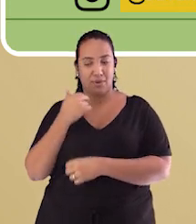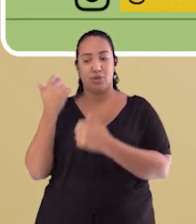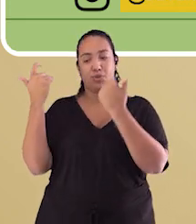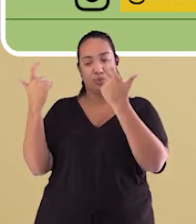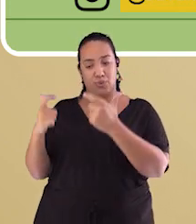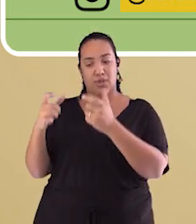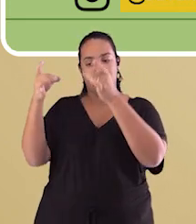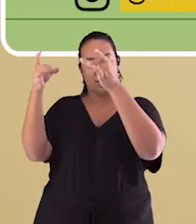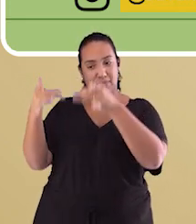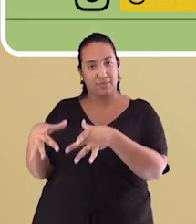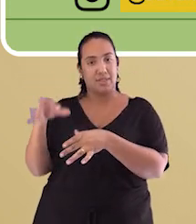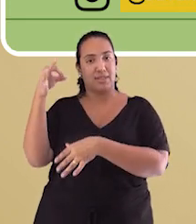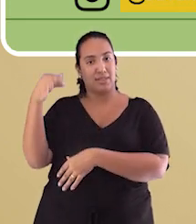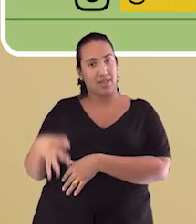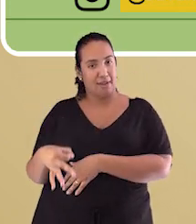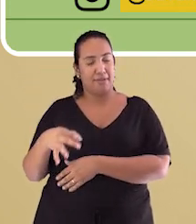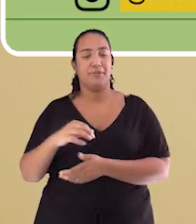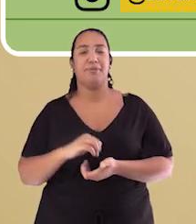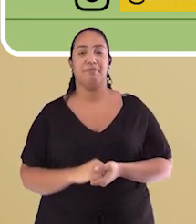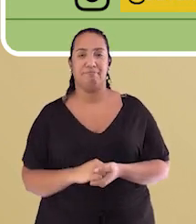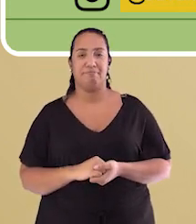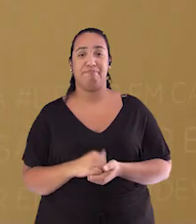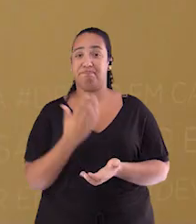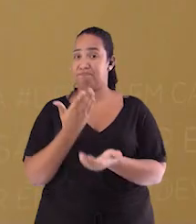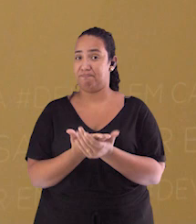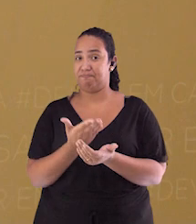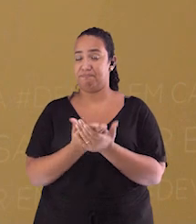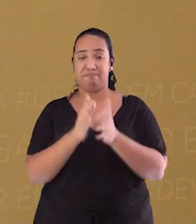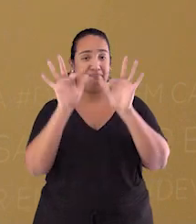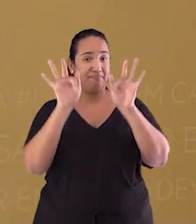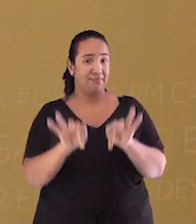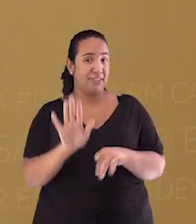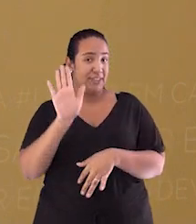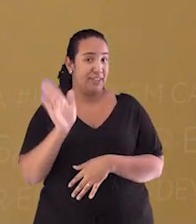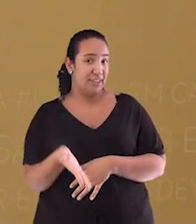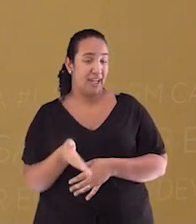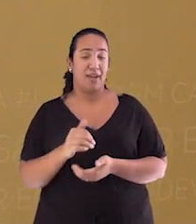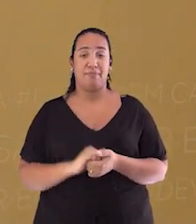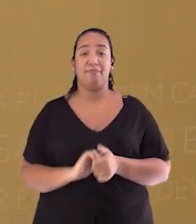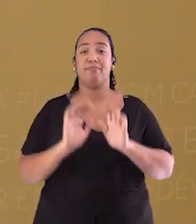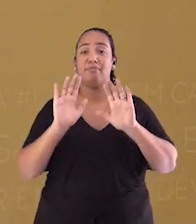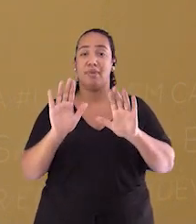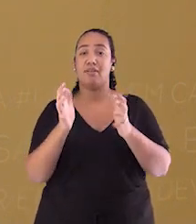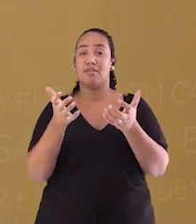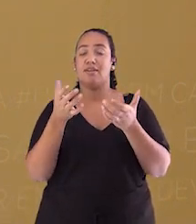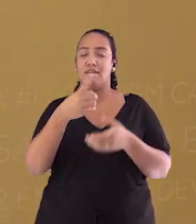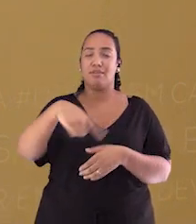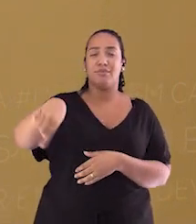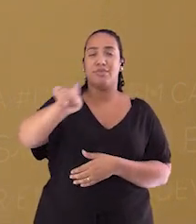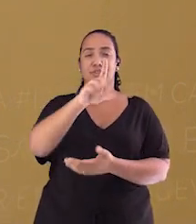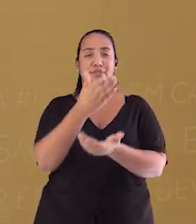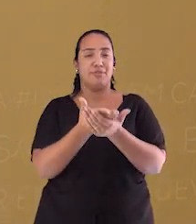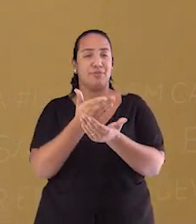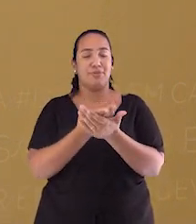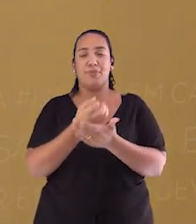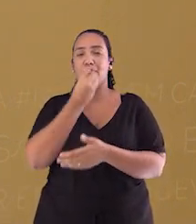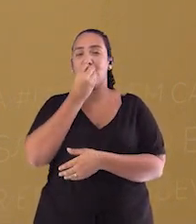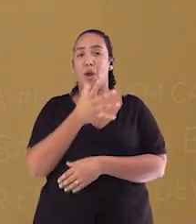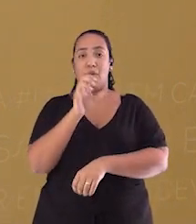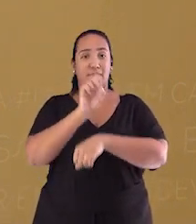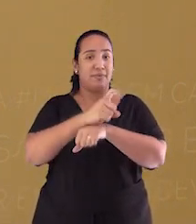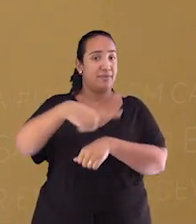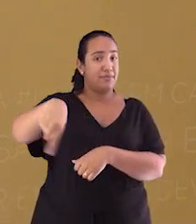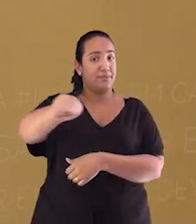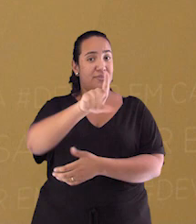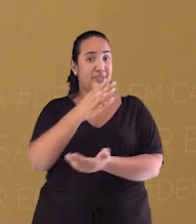e o desenvolvimento da sua consciência ambiental. A aula está terminando por aqui, mas desejo a você bons estudos